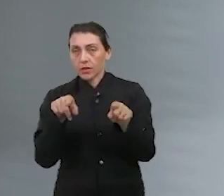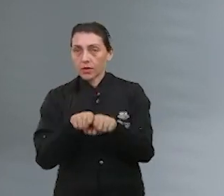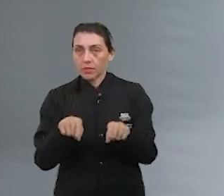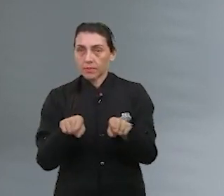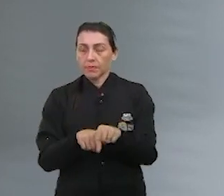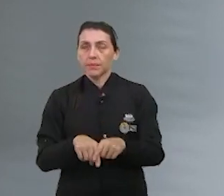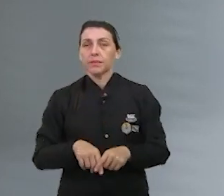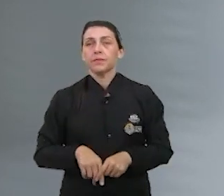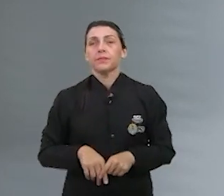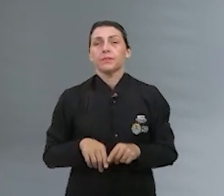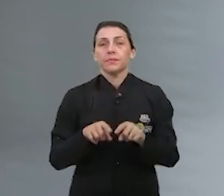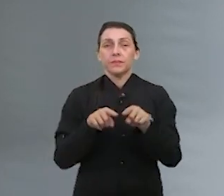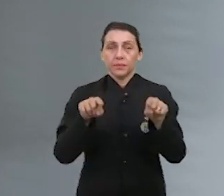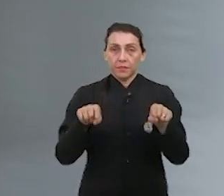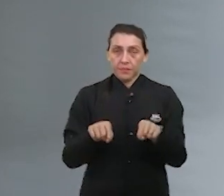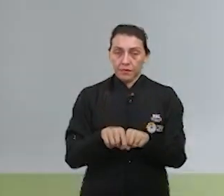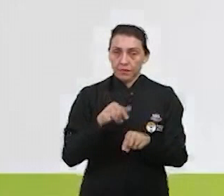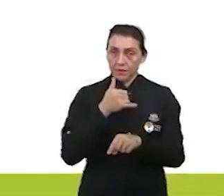Nós temos aqui a bateria,